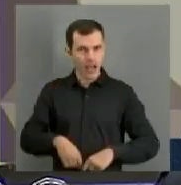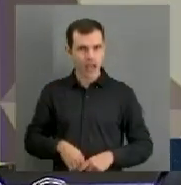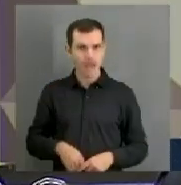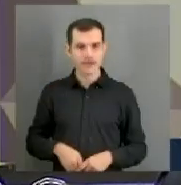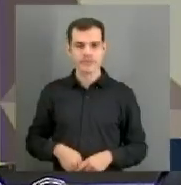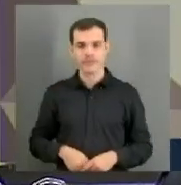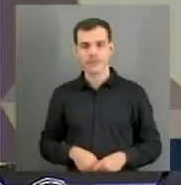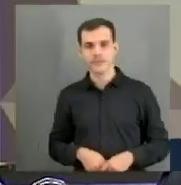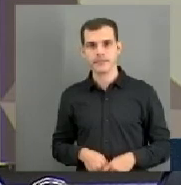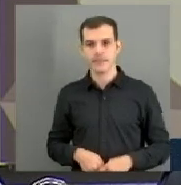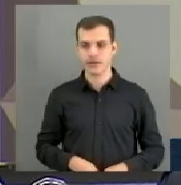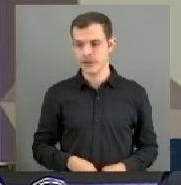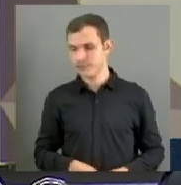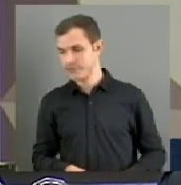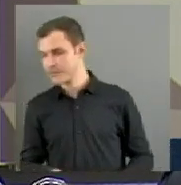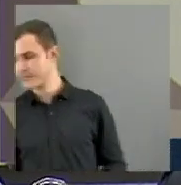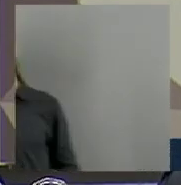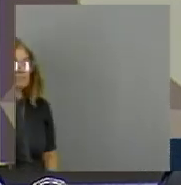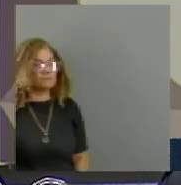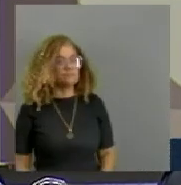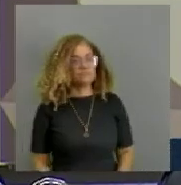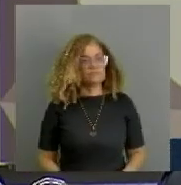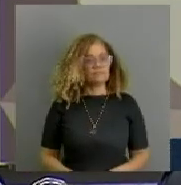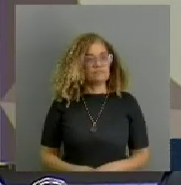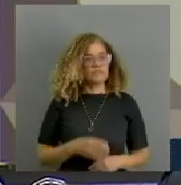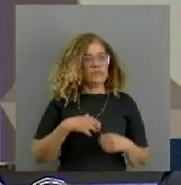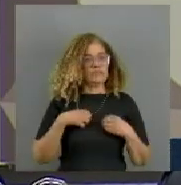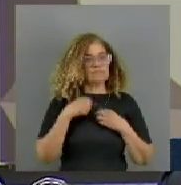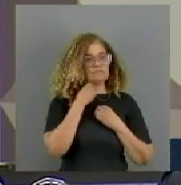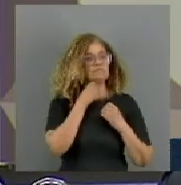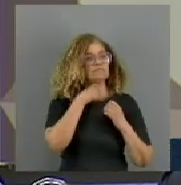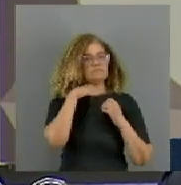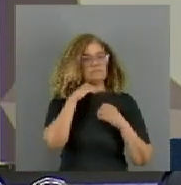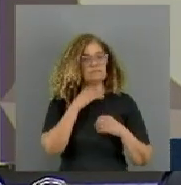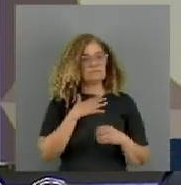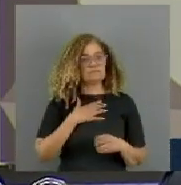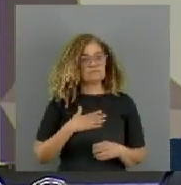Em razão do habeas corpus preventivo que eu consegui, eu vou permanecer em silêncio.